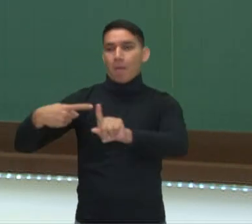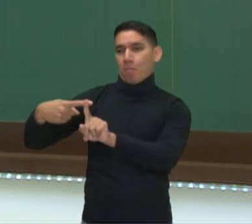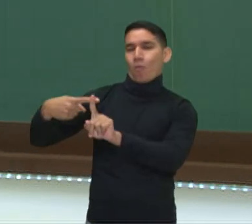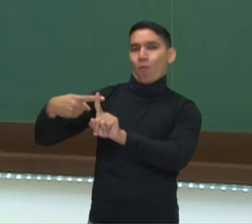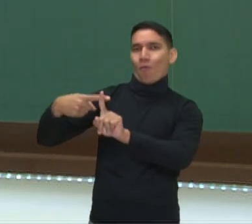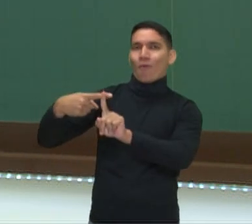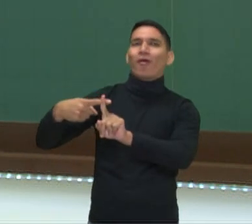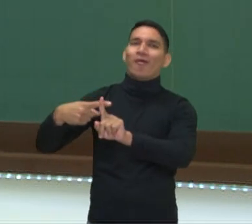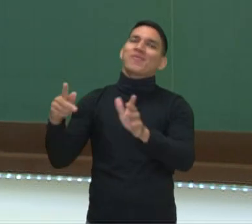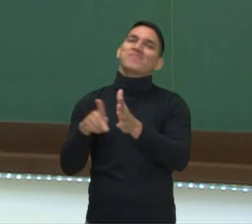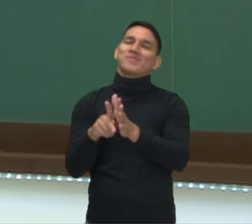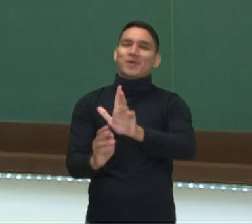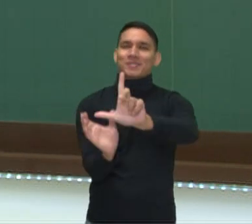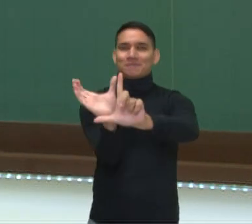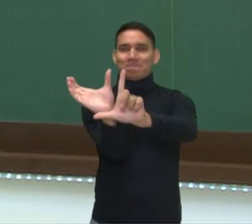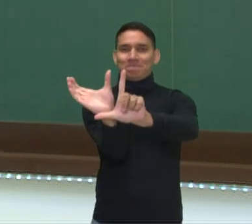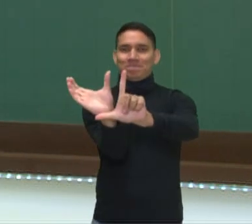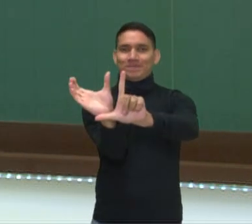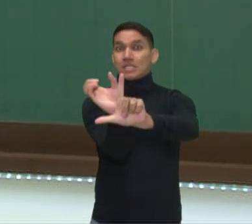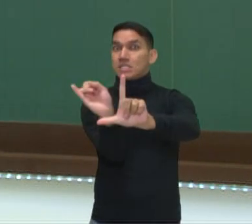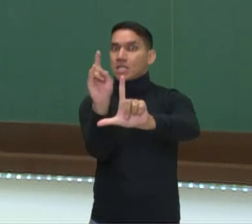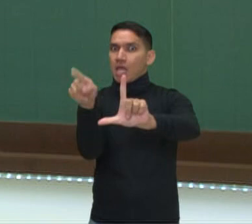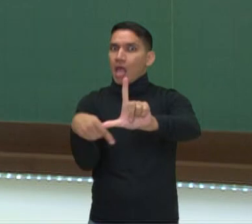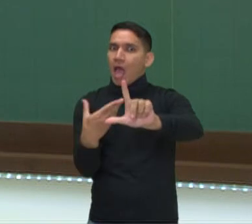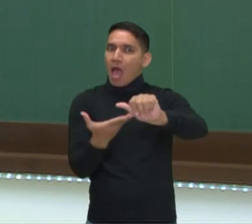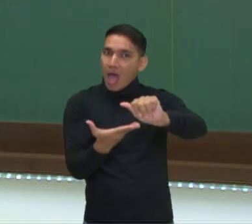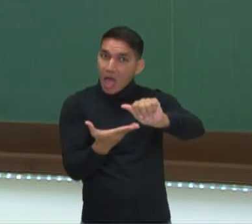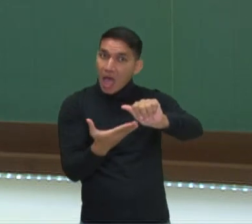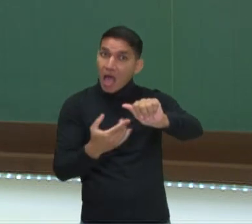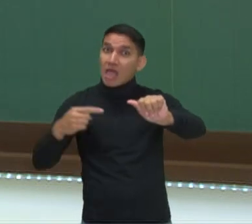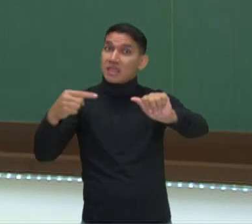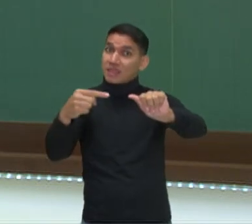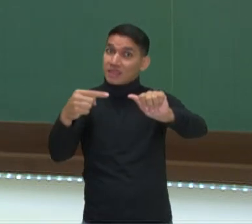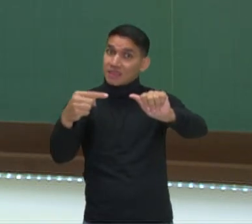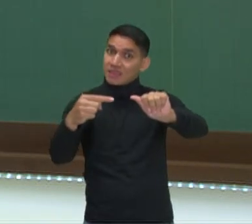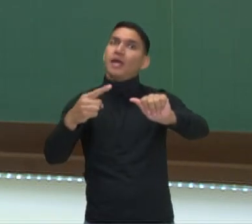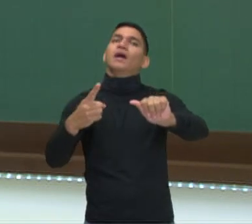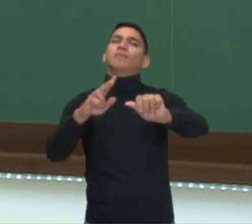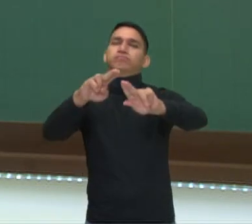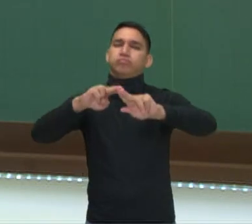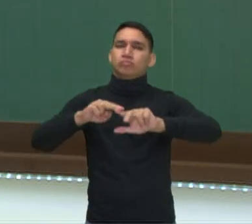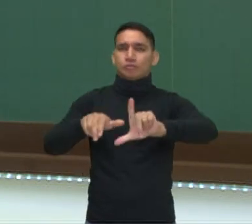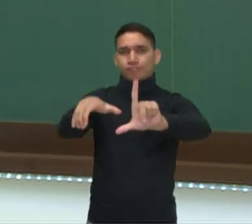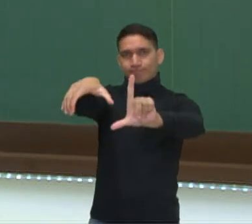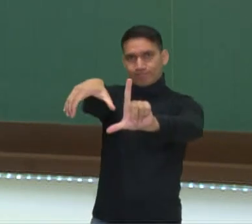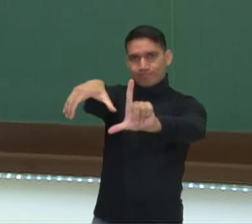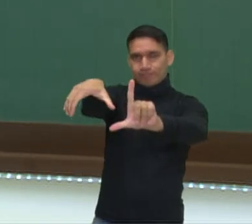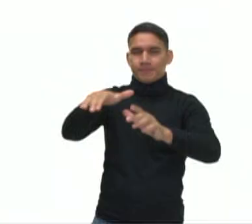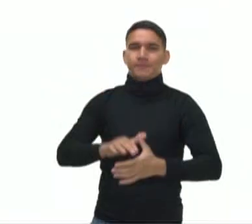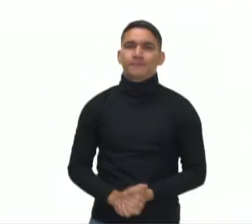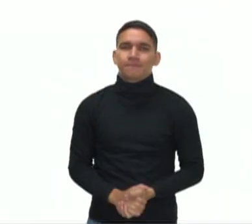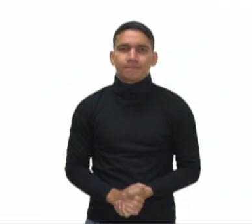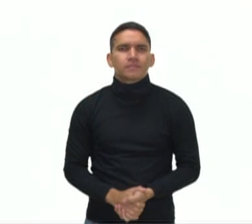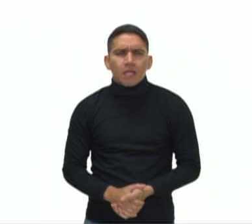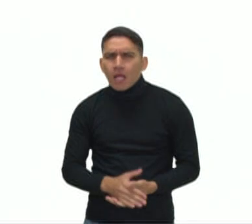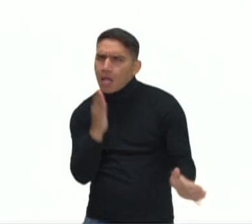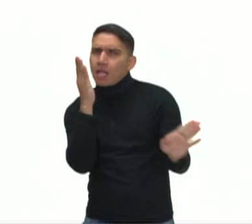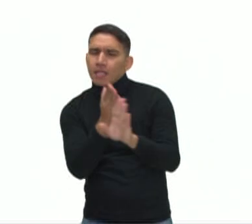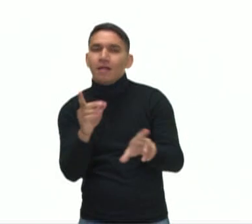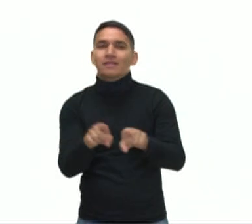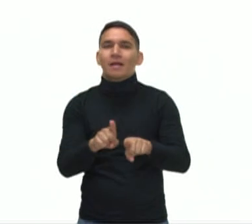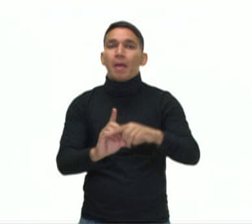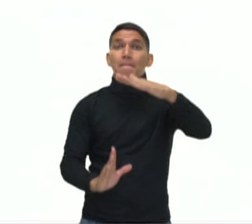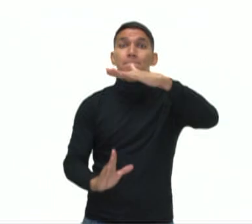positivo, concavidade voltada para cima. Se o meu A for negativo, concavidade voltada para baixo. Identificar o valor